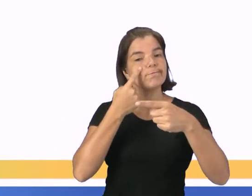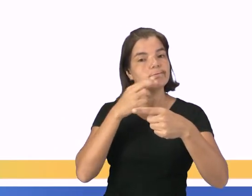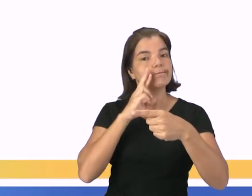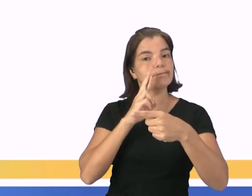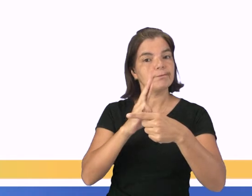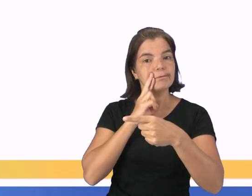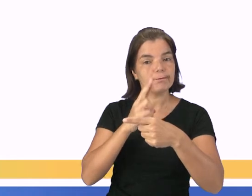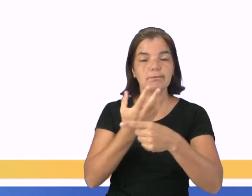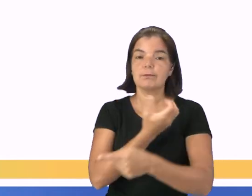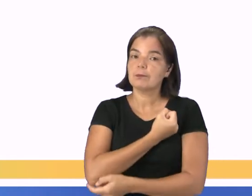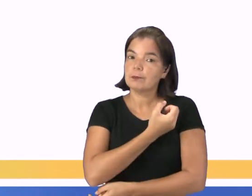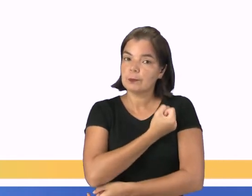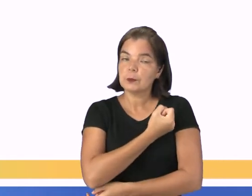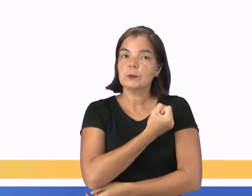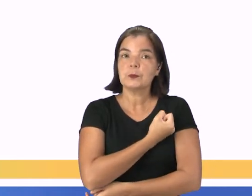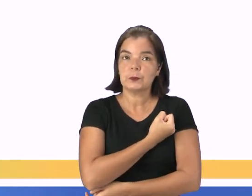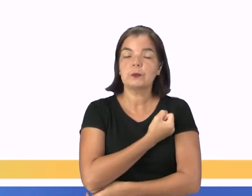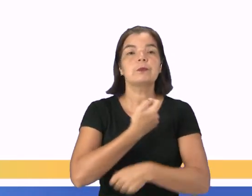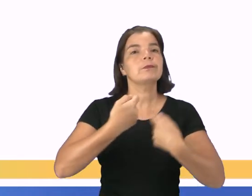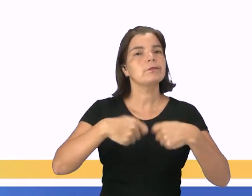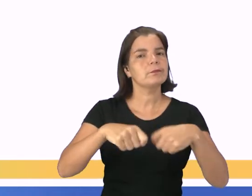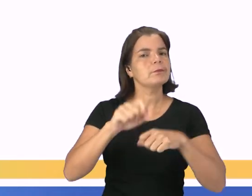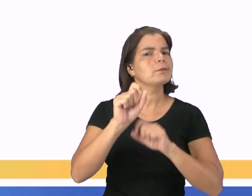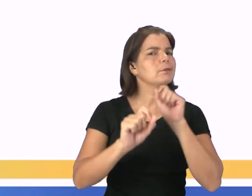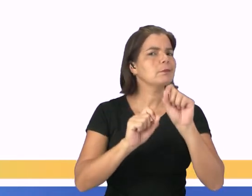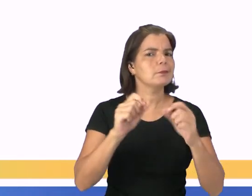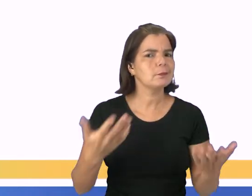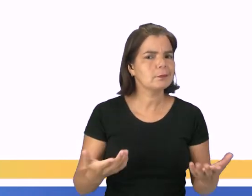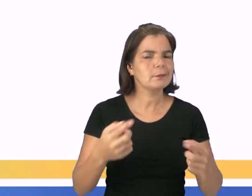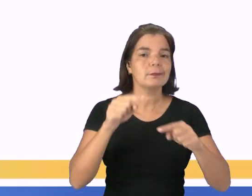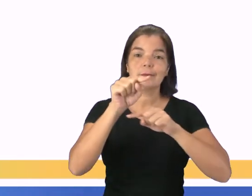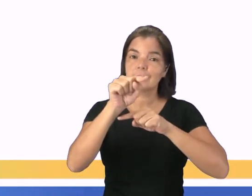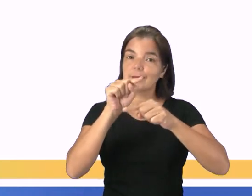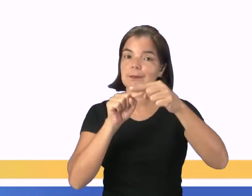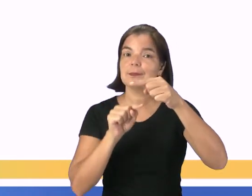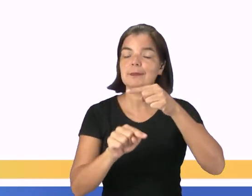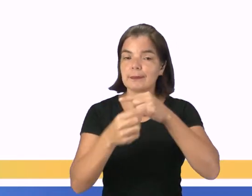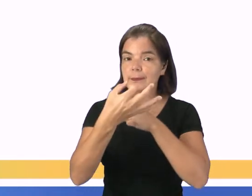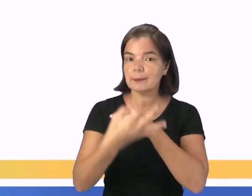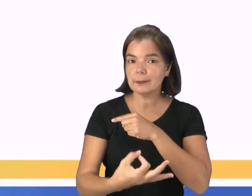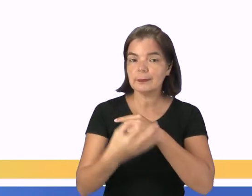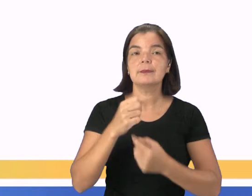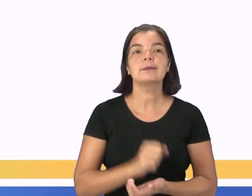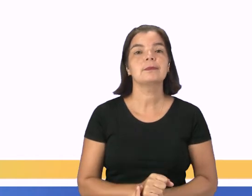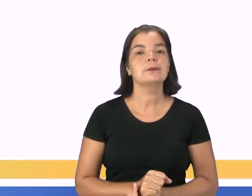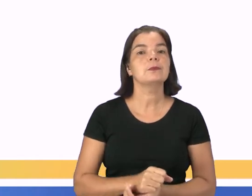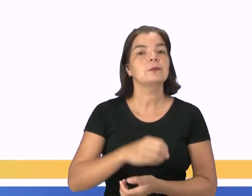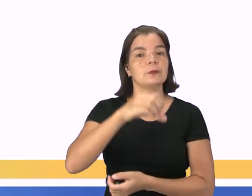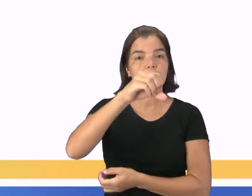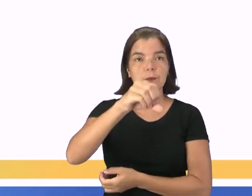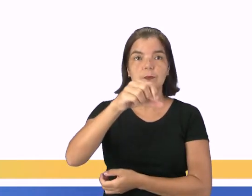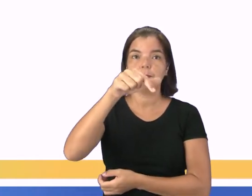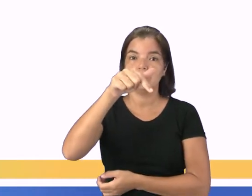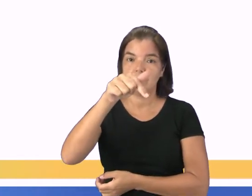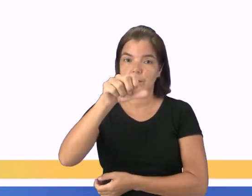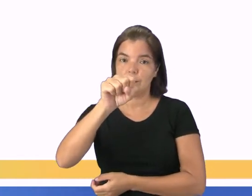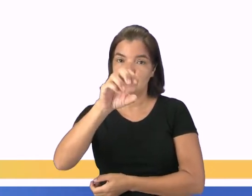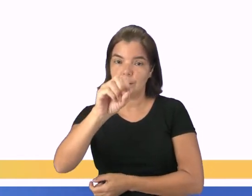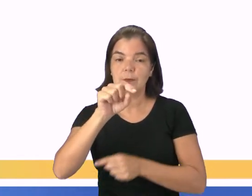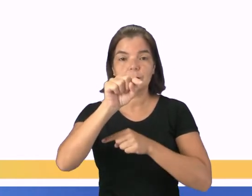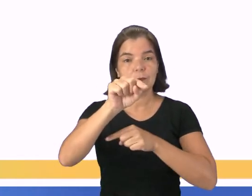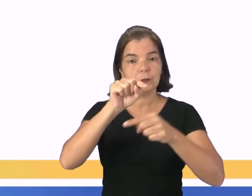o número aí, devemos fazer a divisão, certo? Então, dividindo 9.780